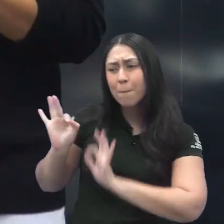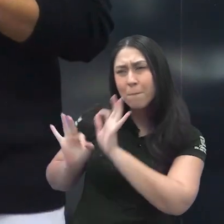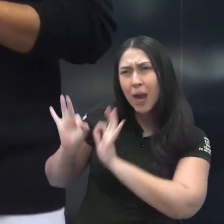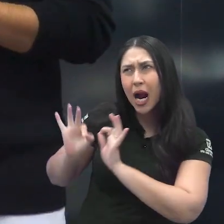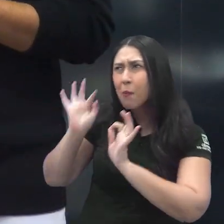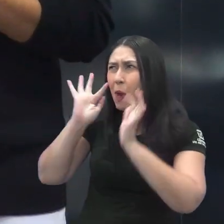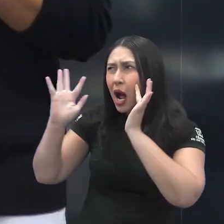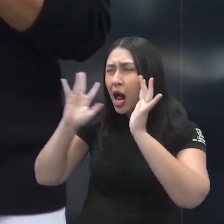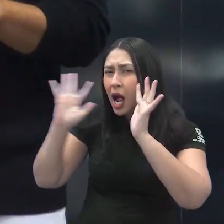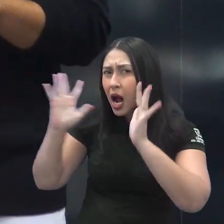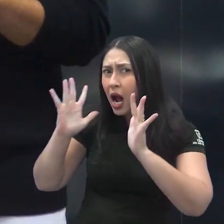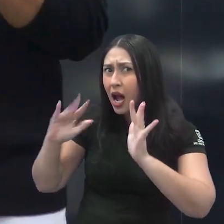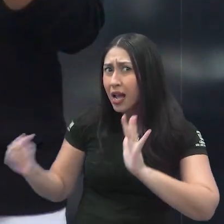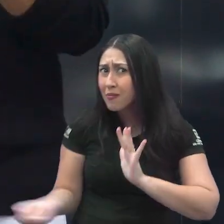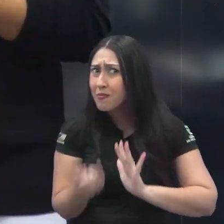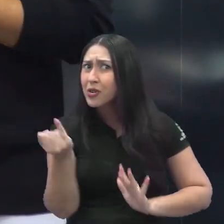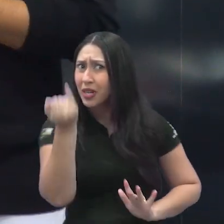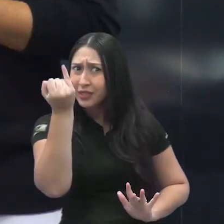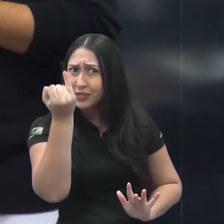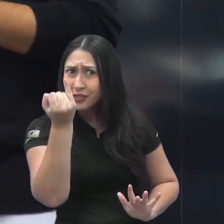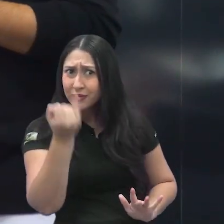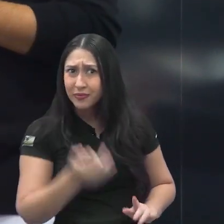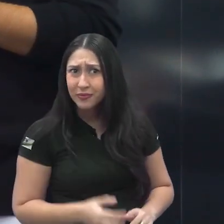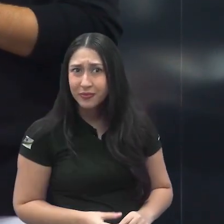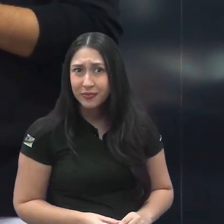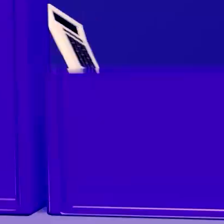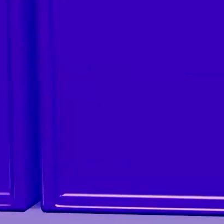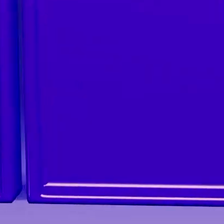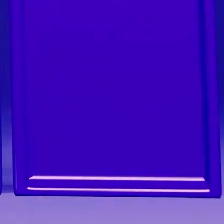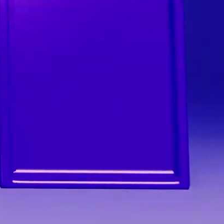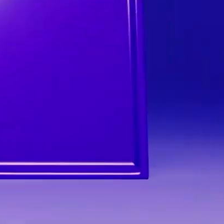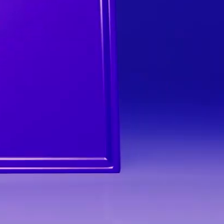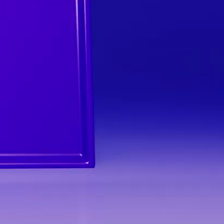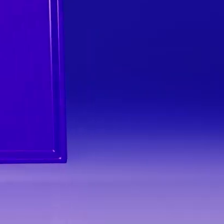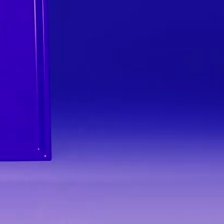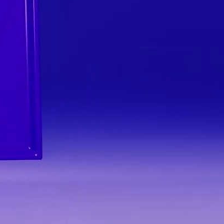é realmente essencial para o sucesso do seu negócio?